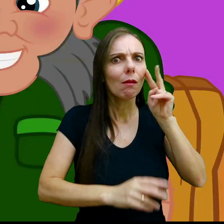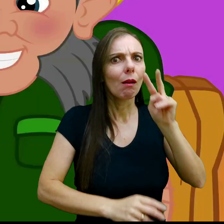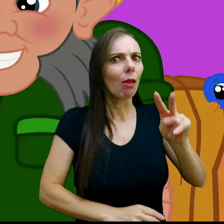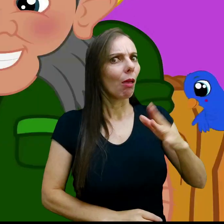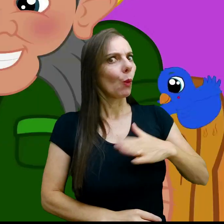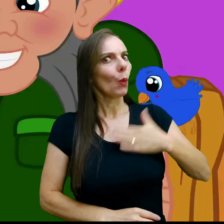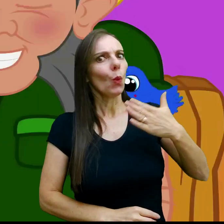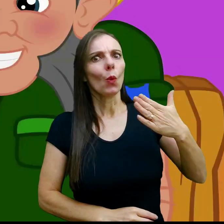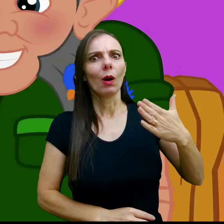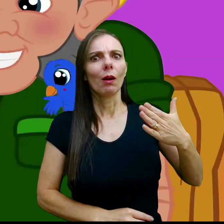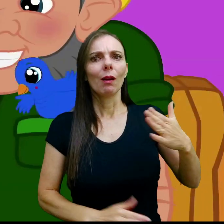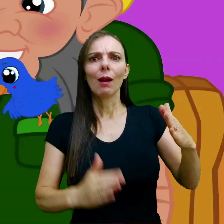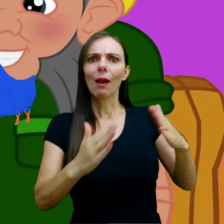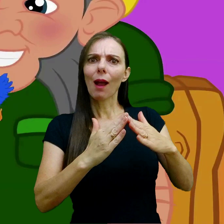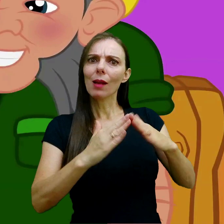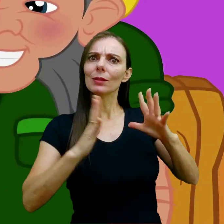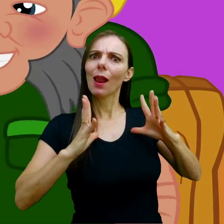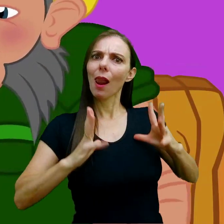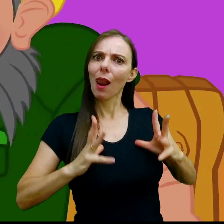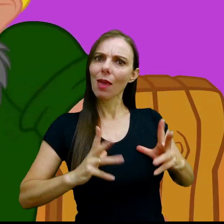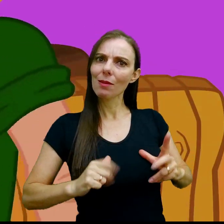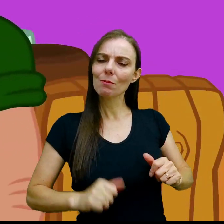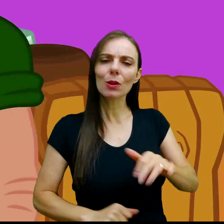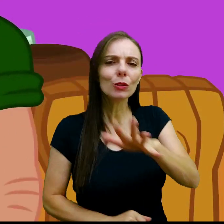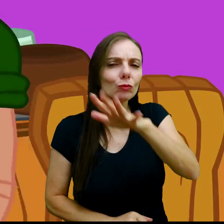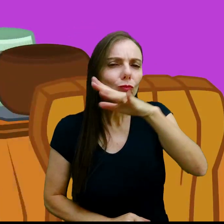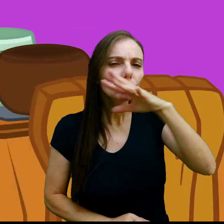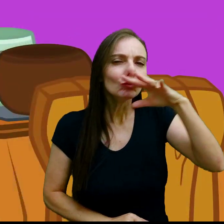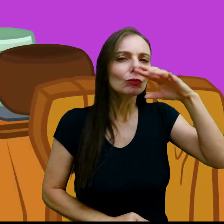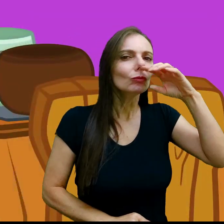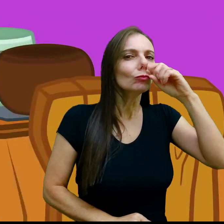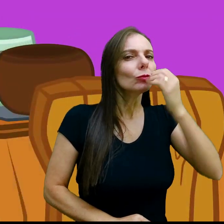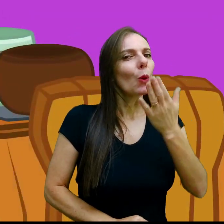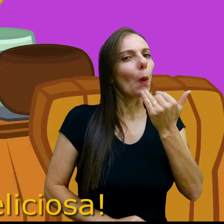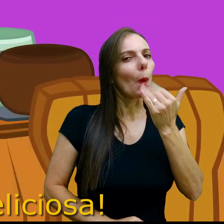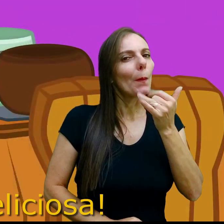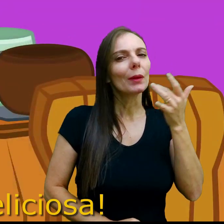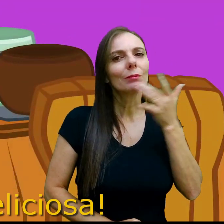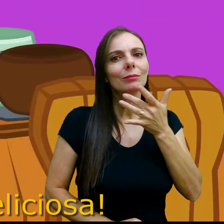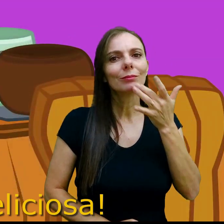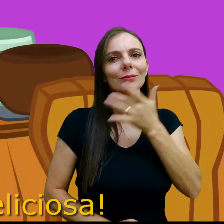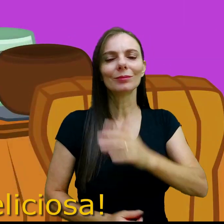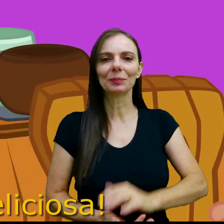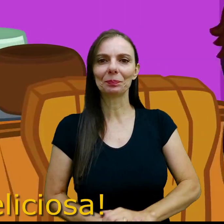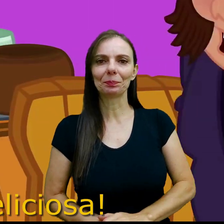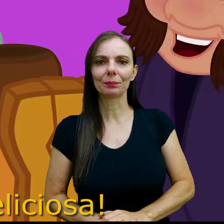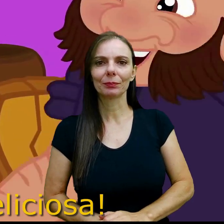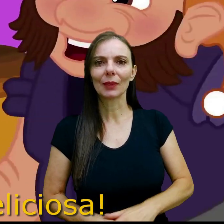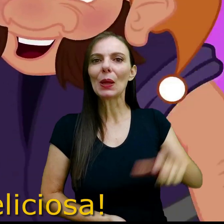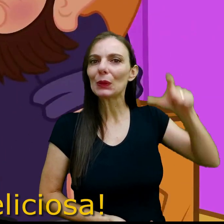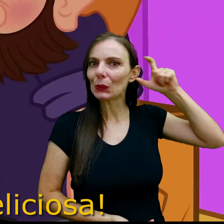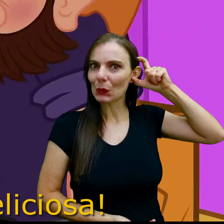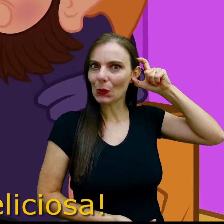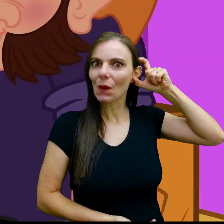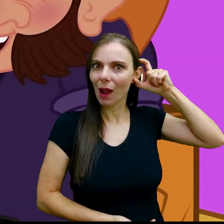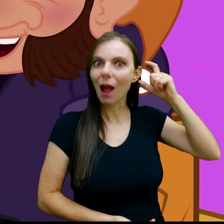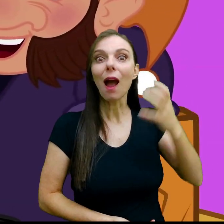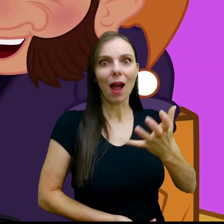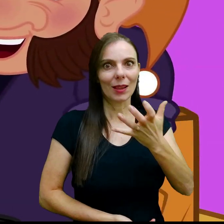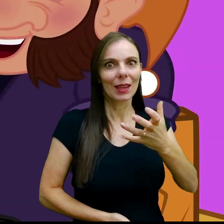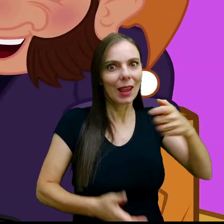ficaram surpresos. A casa estava limpa e ainda cheirava comida deliciosa.